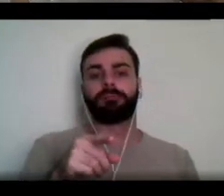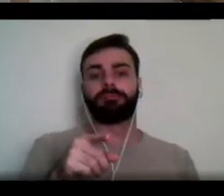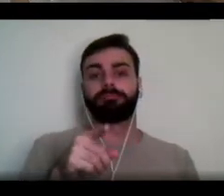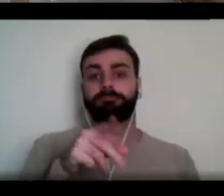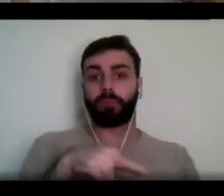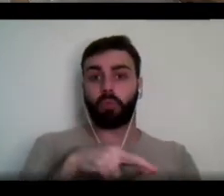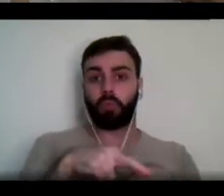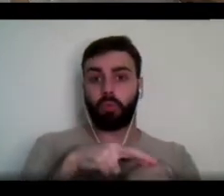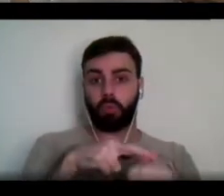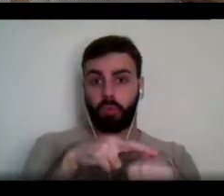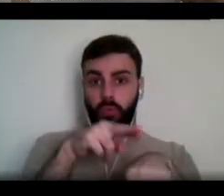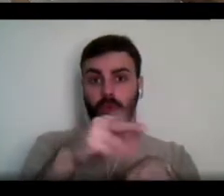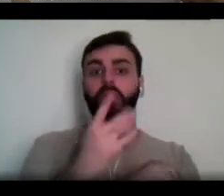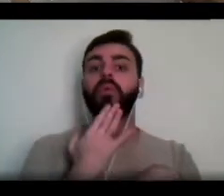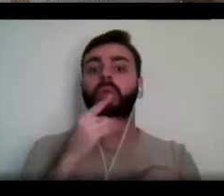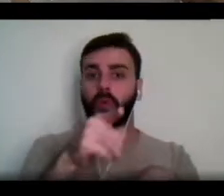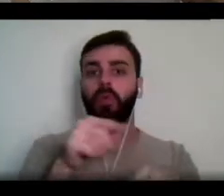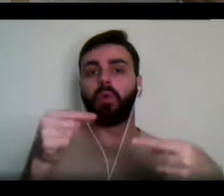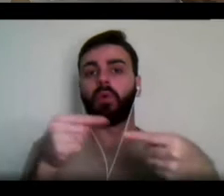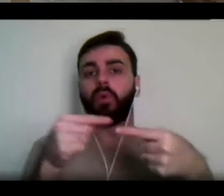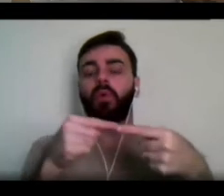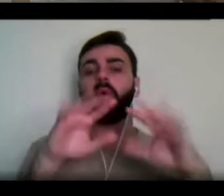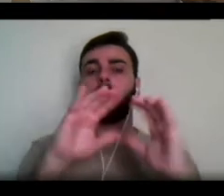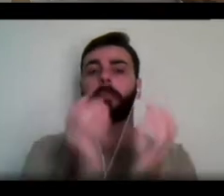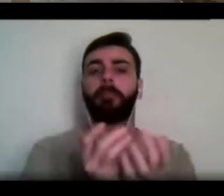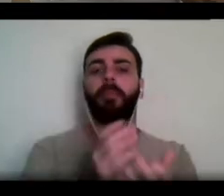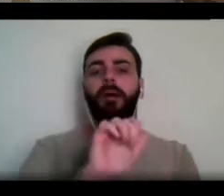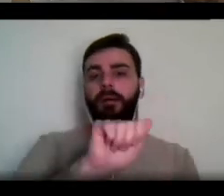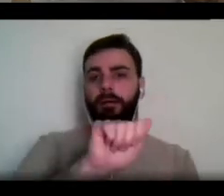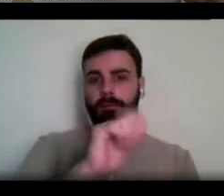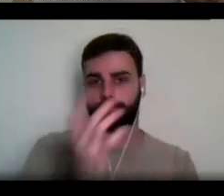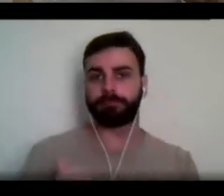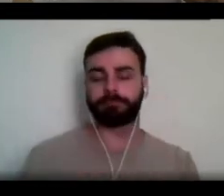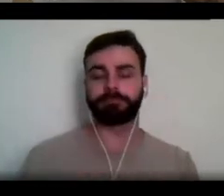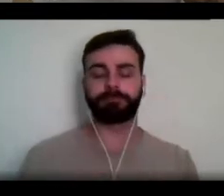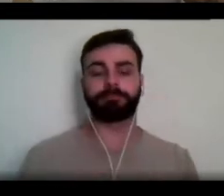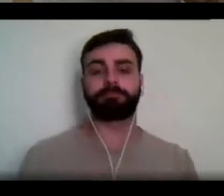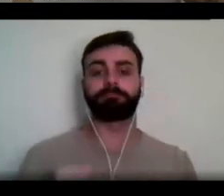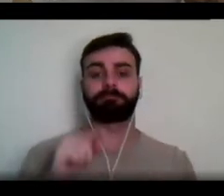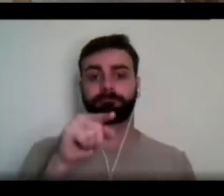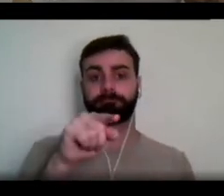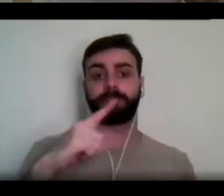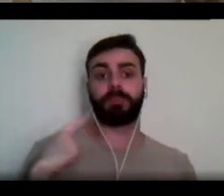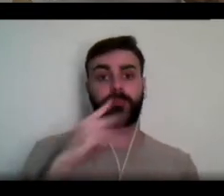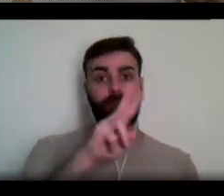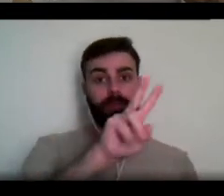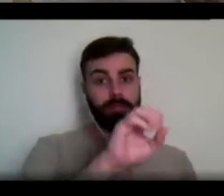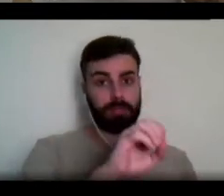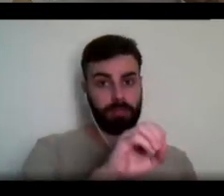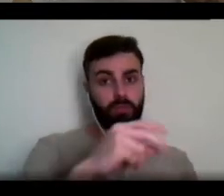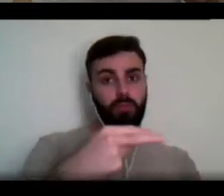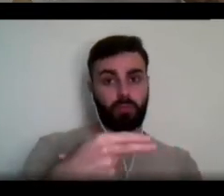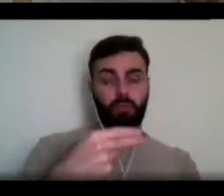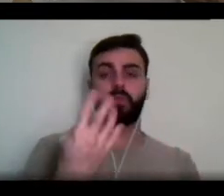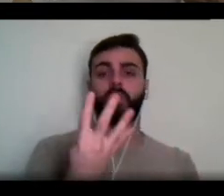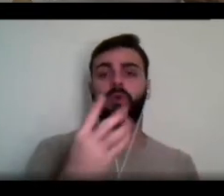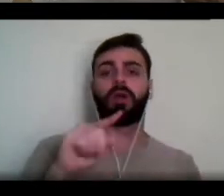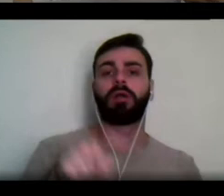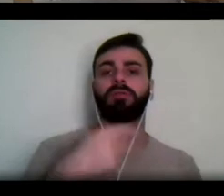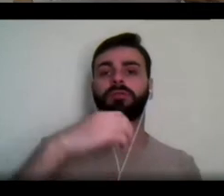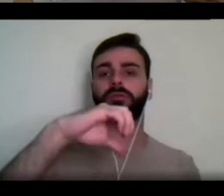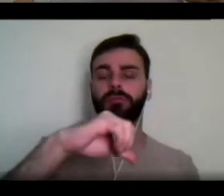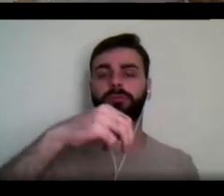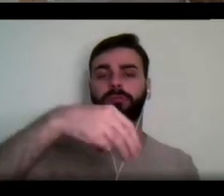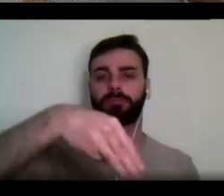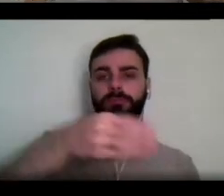roxa é a equação da primeira bola com V0 igual a 4,9 metros